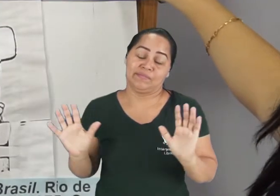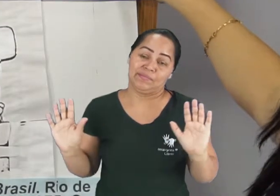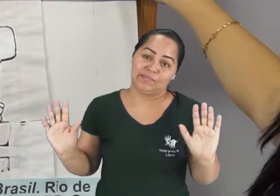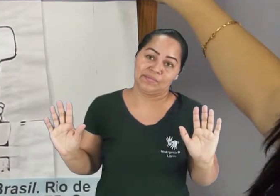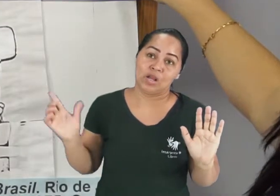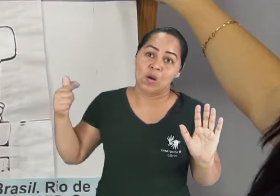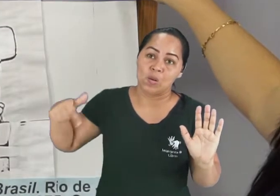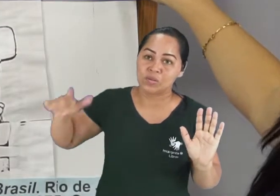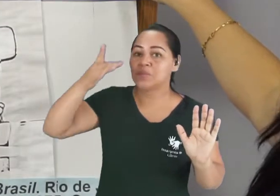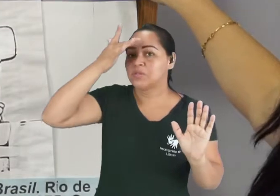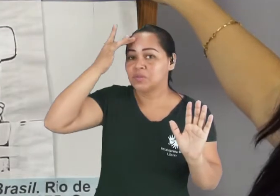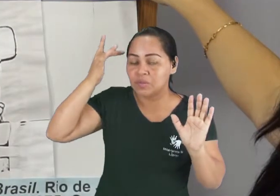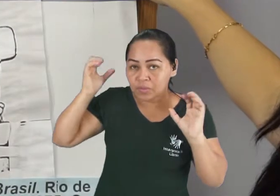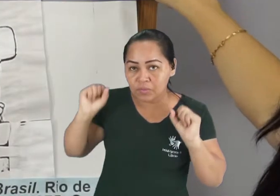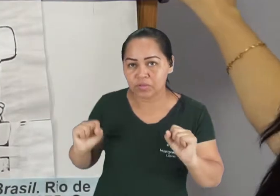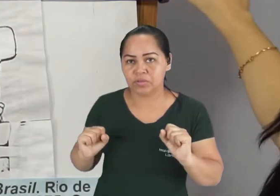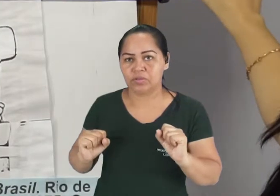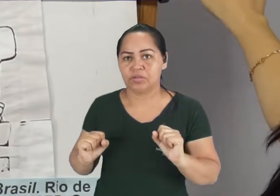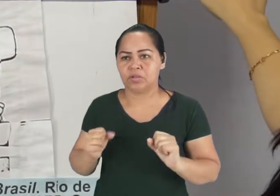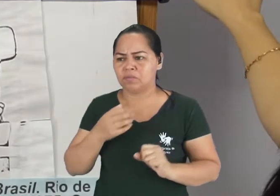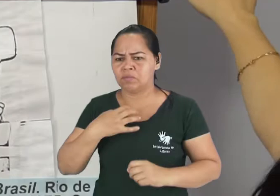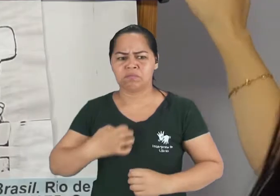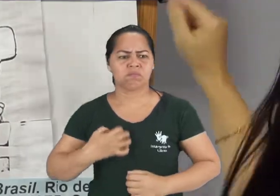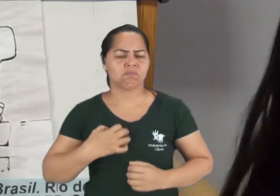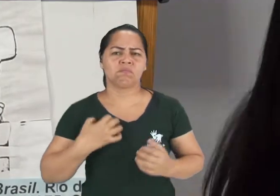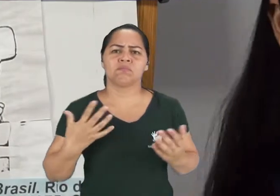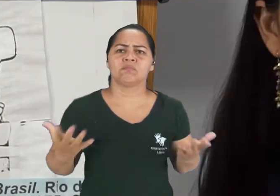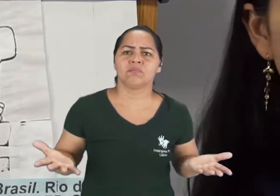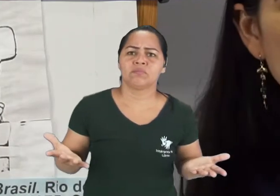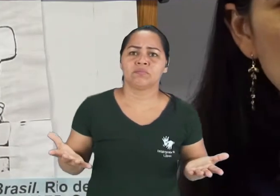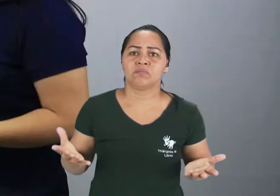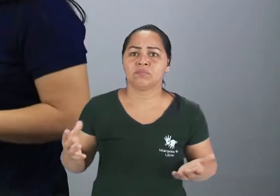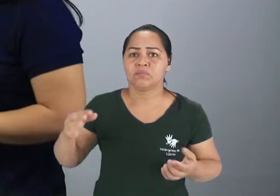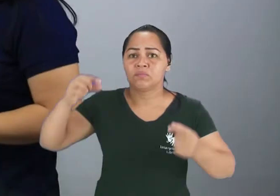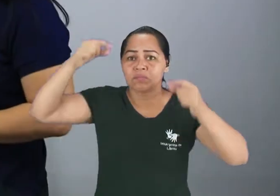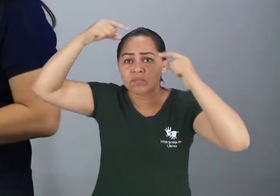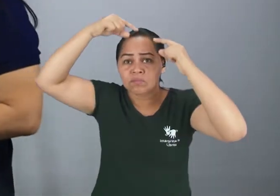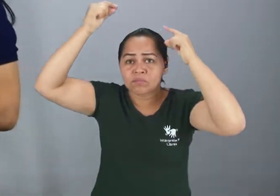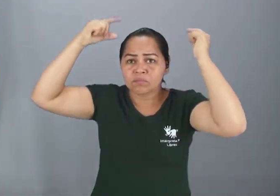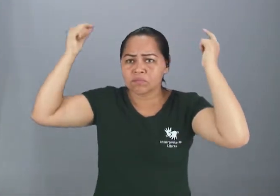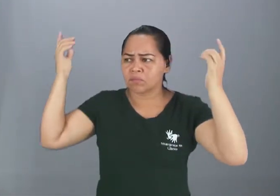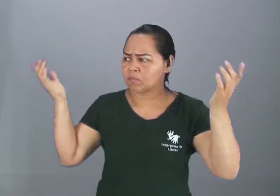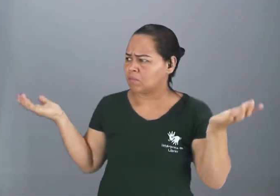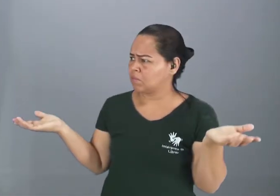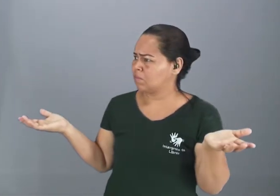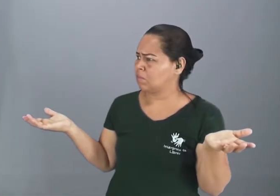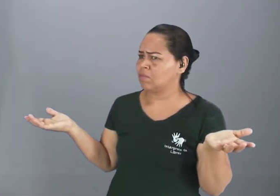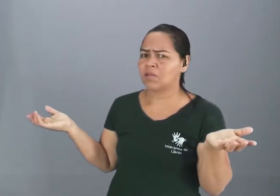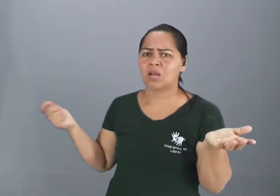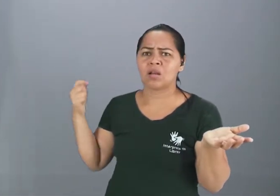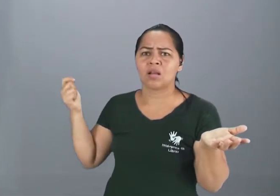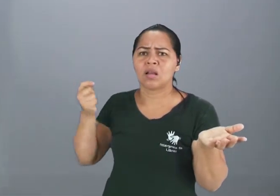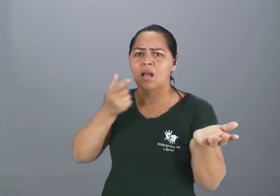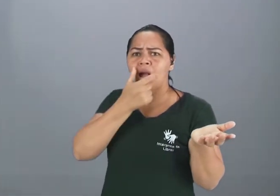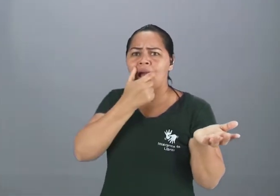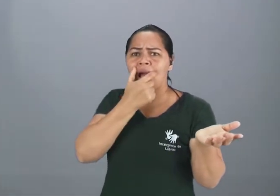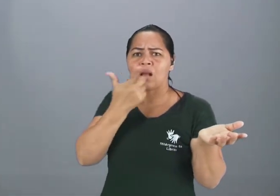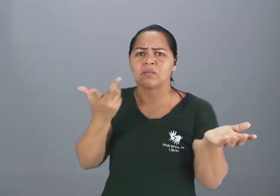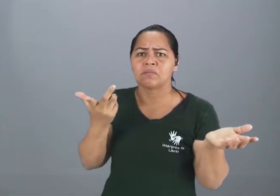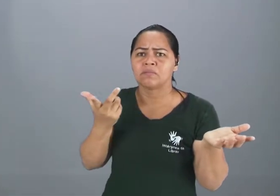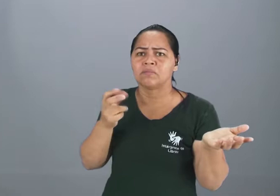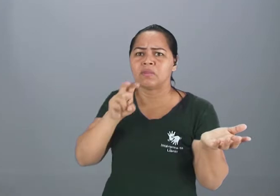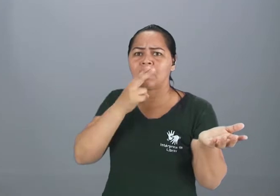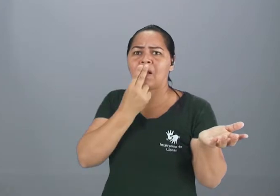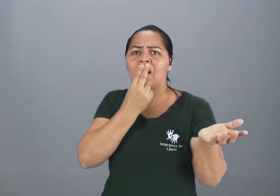de irritação do menino que a chamou de dentuça e do Cebolinha. Até o Cebolinha ficou surpreso, que a Mônica não reagiu tão agressiva com o